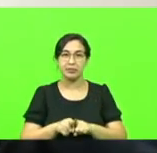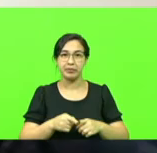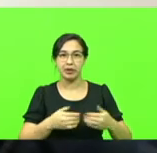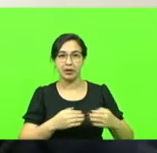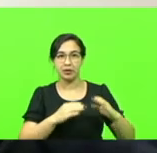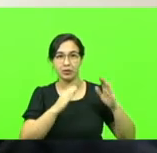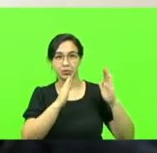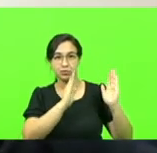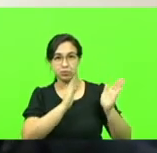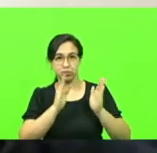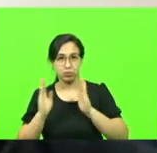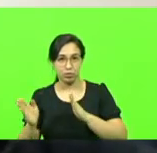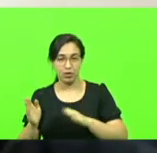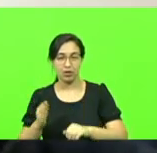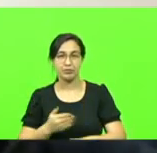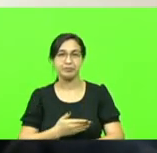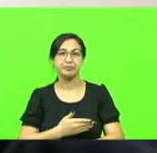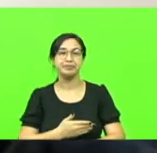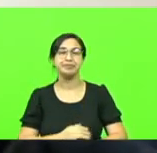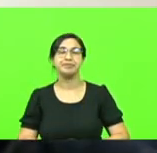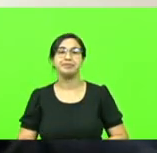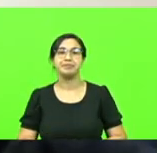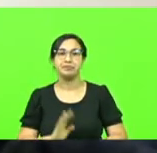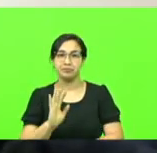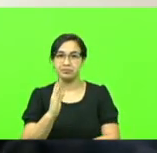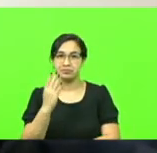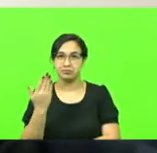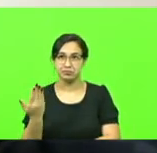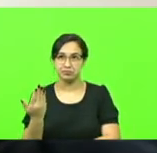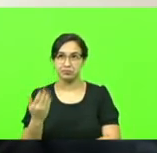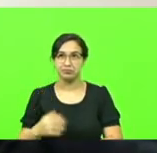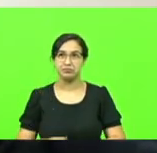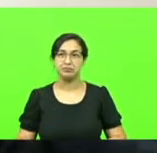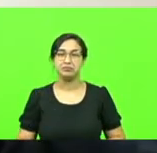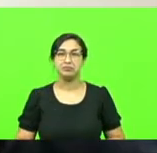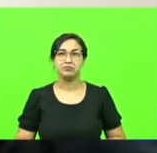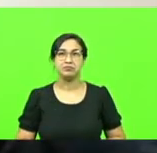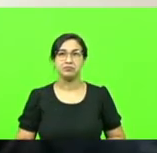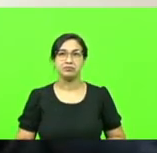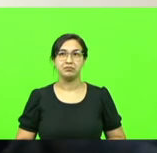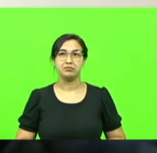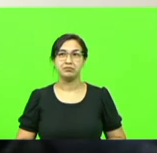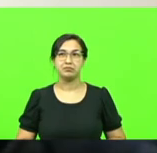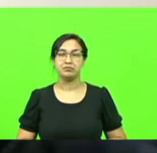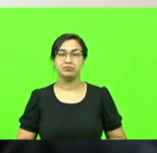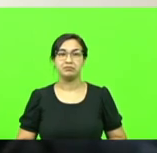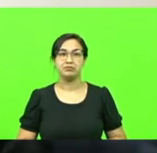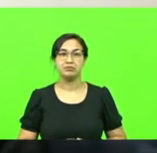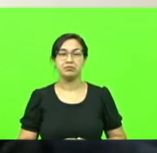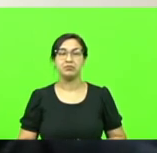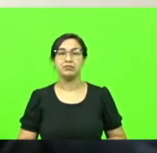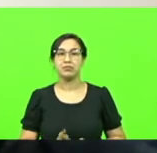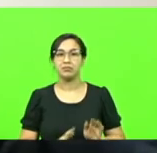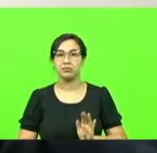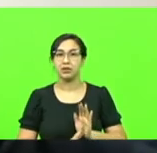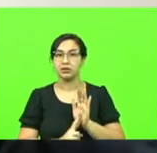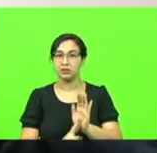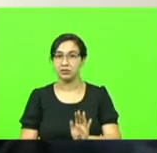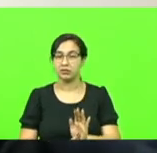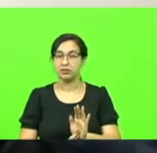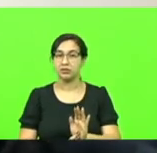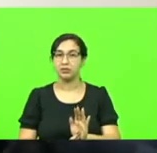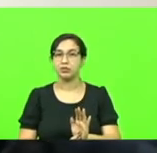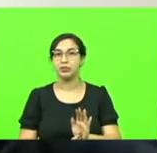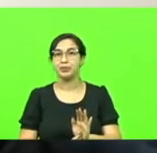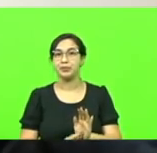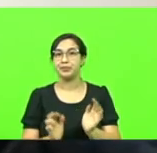tom madeira, e estão a pelo menos 2 metros de mim. Em nome da Federação das APAES do Estado de Santa